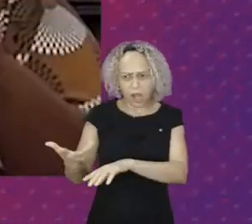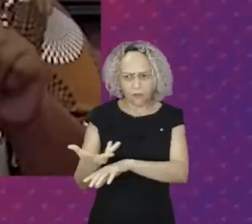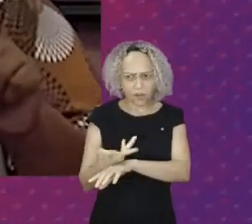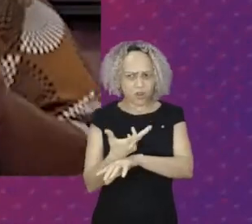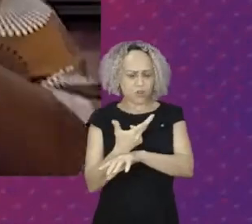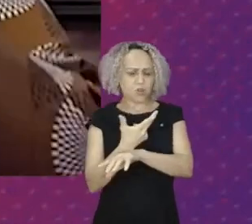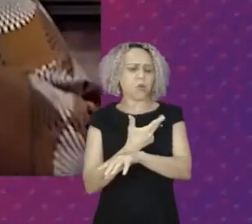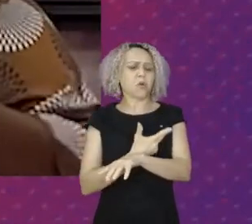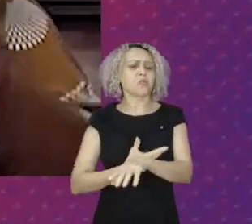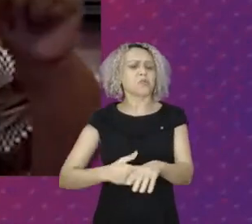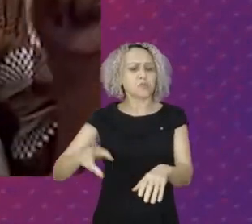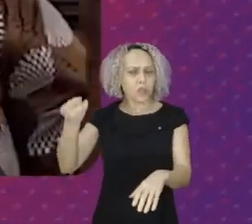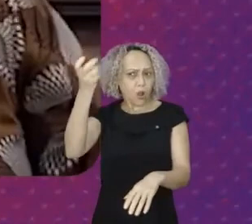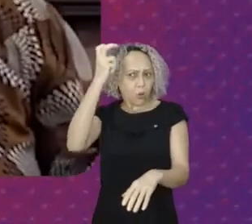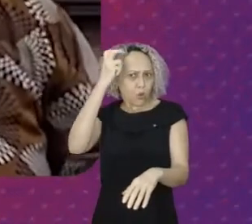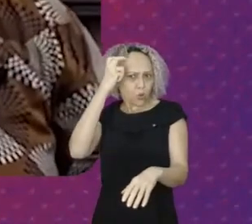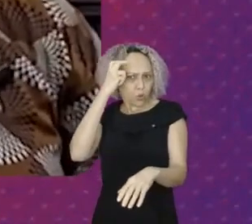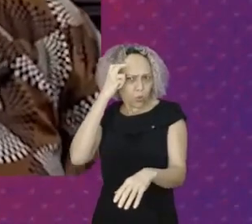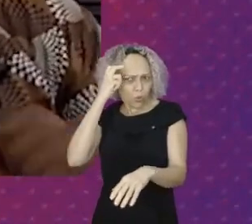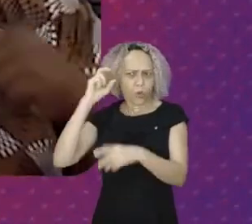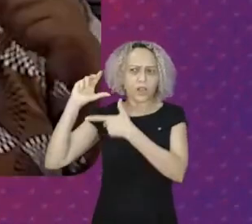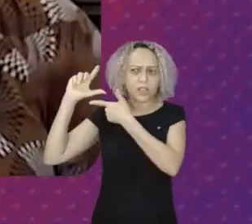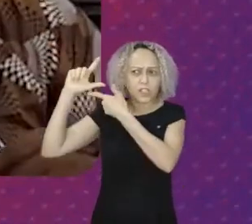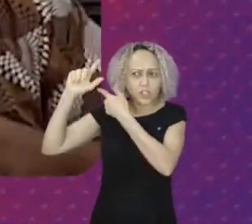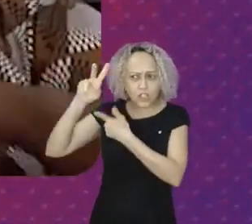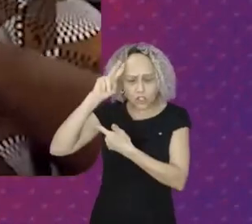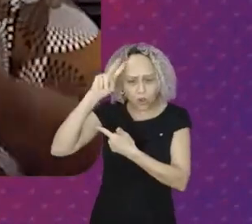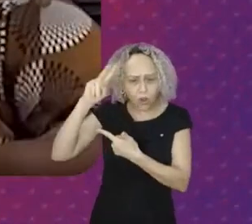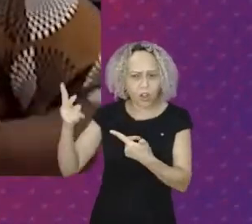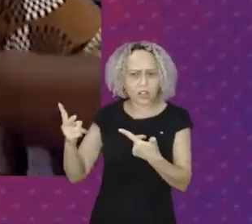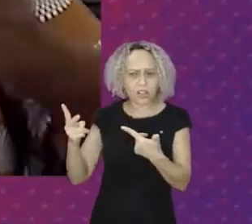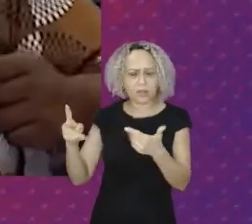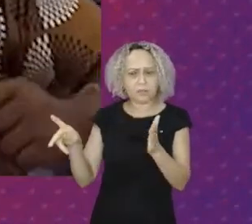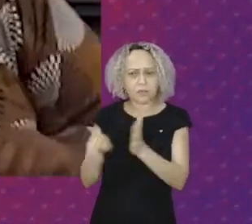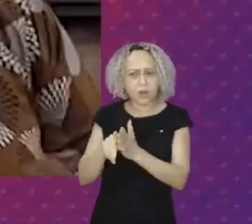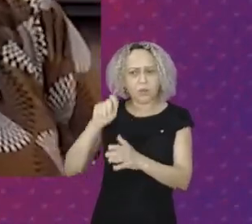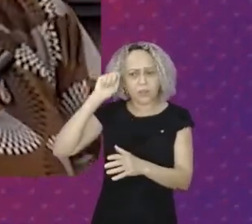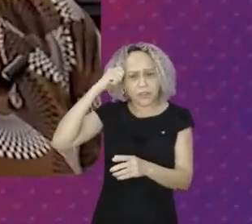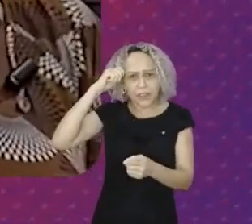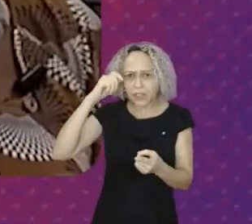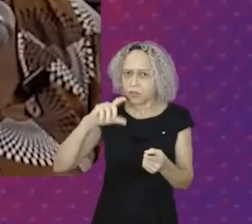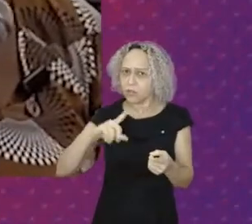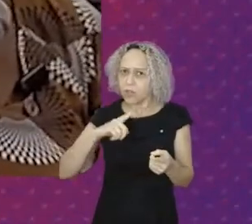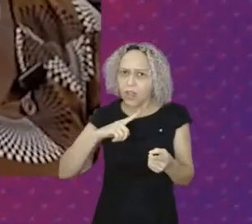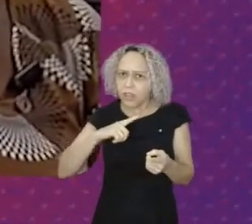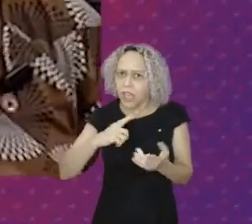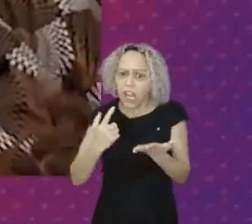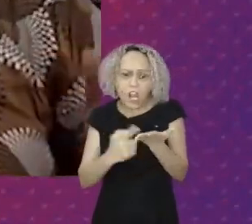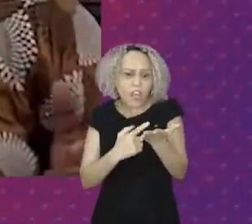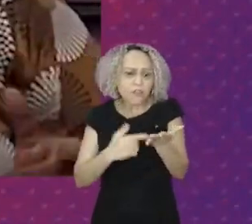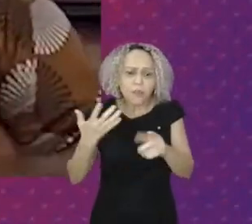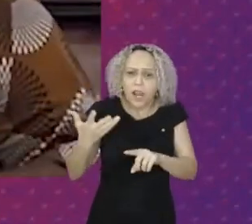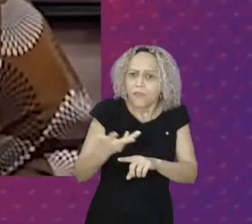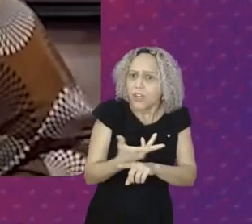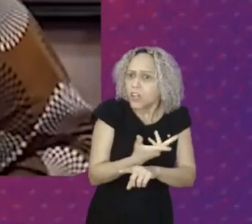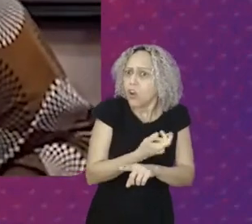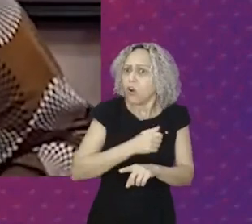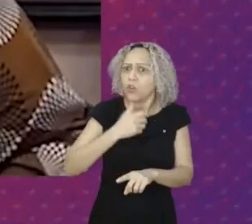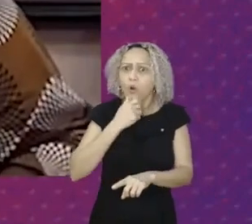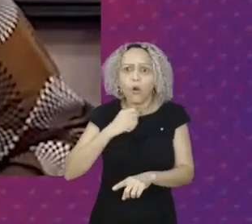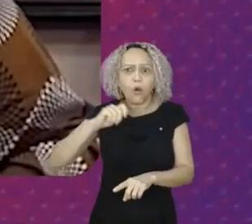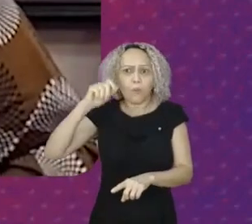Temos editoras maravilhosas, escritores e escritoras maravilhosos, né? Por que não dar uma